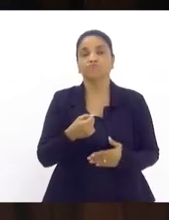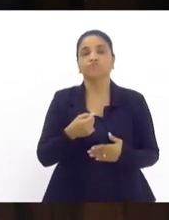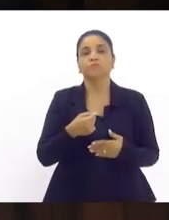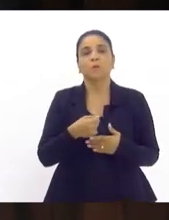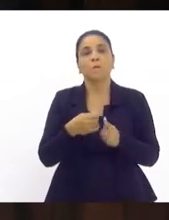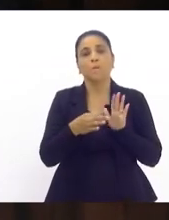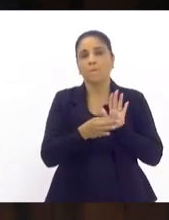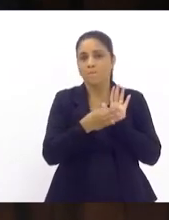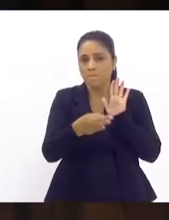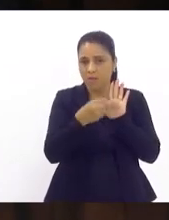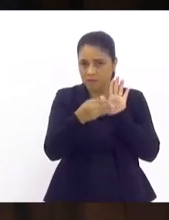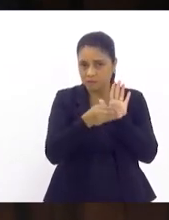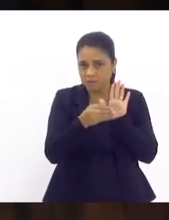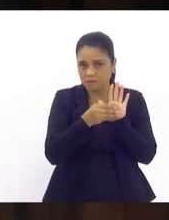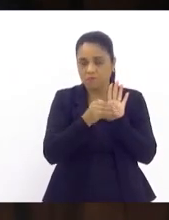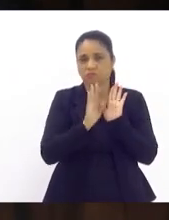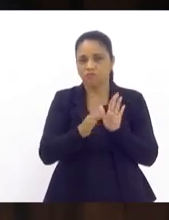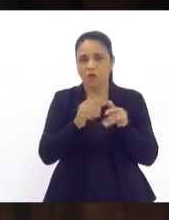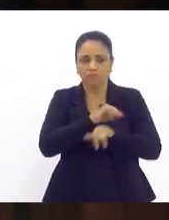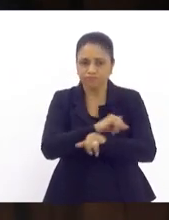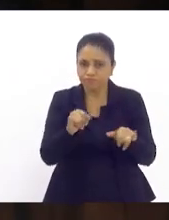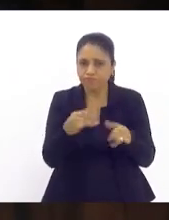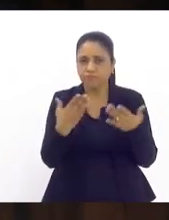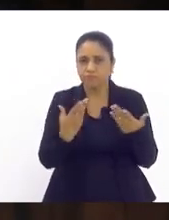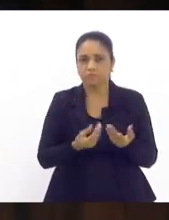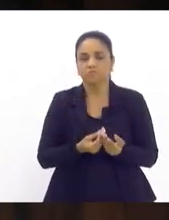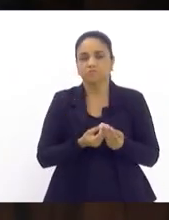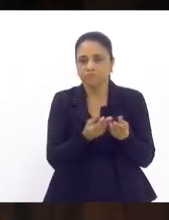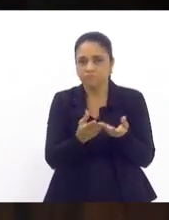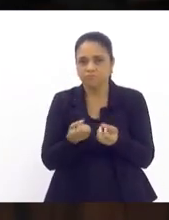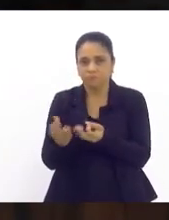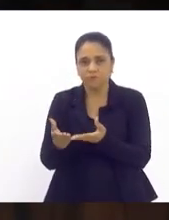emitidos, em votação,